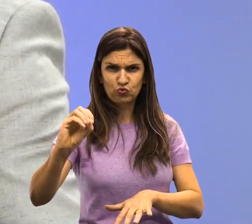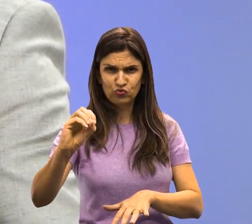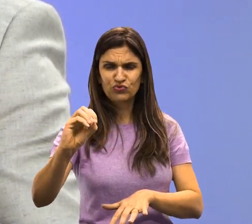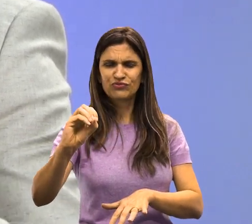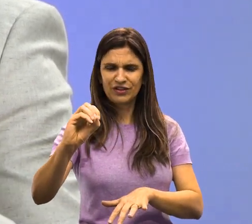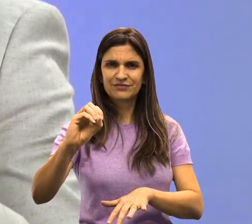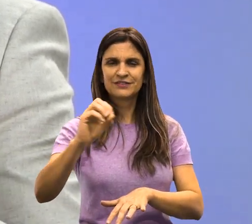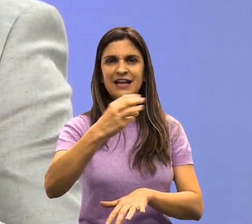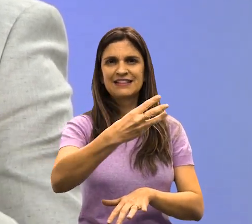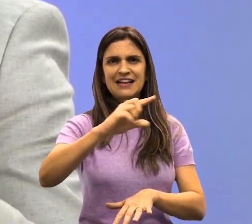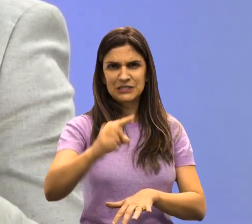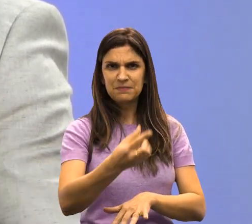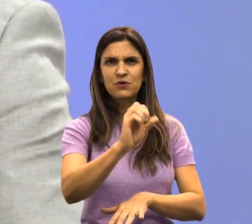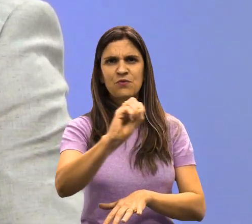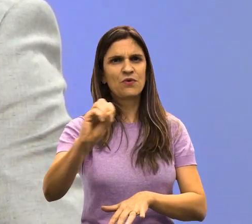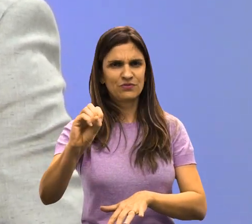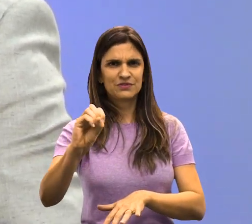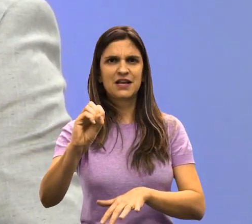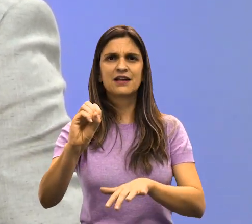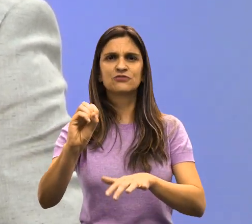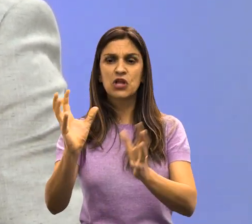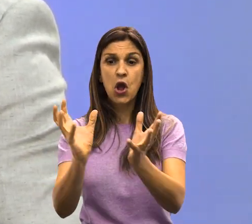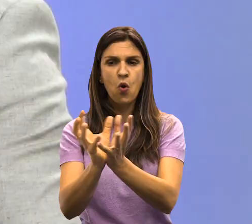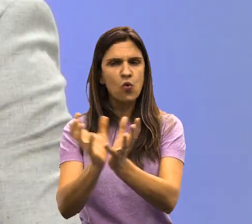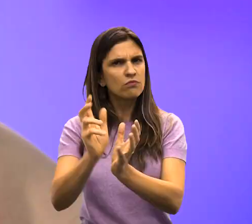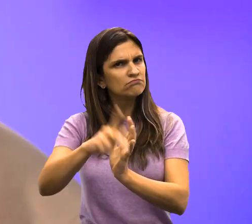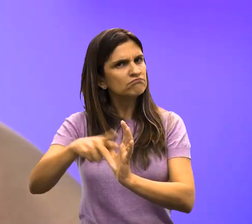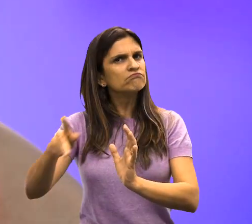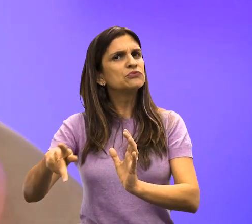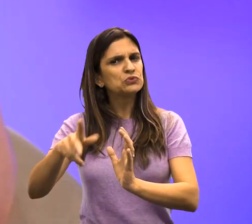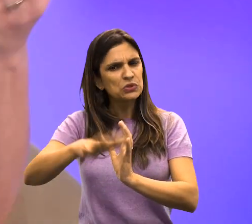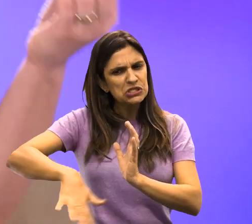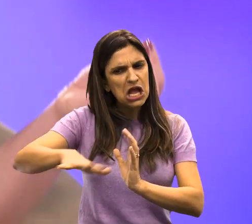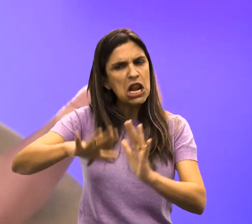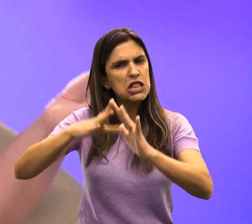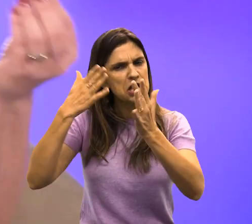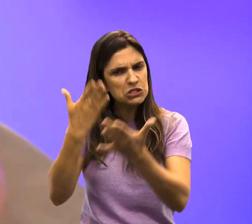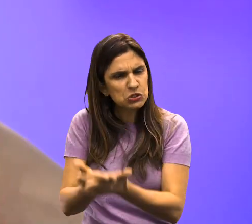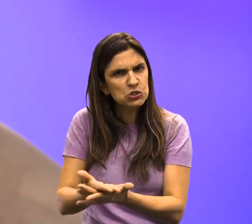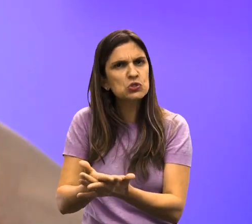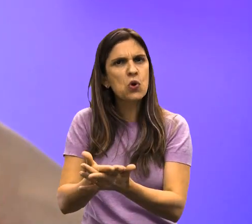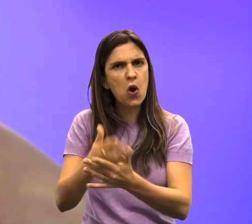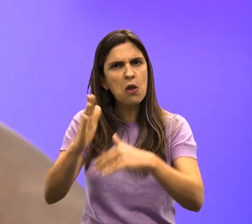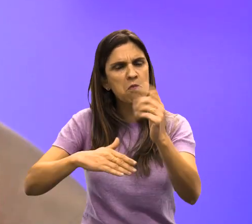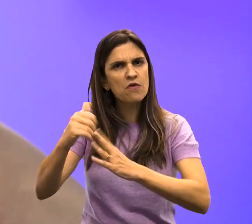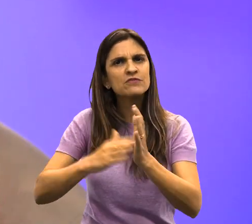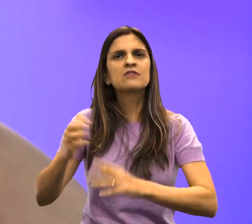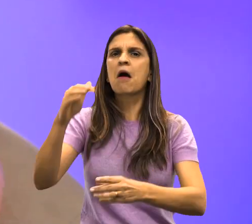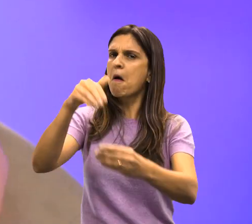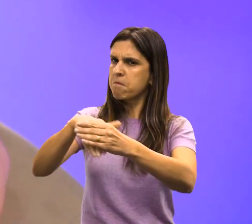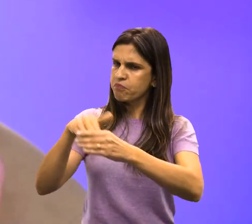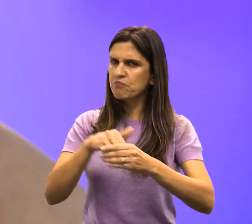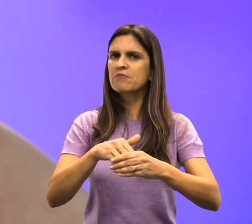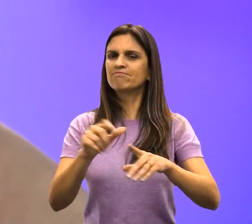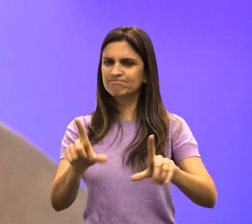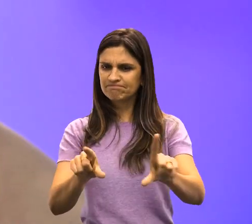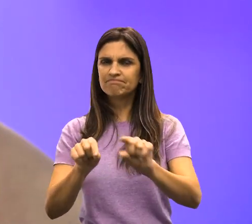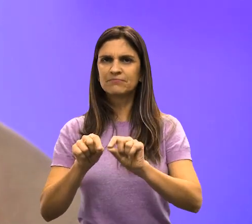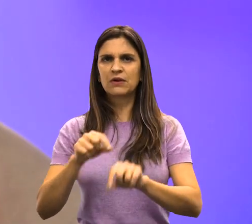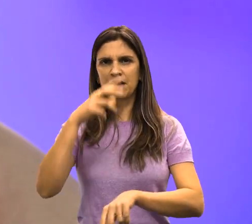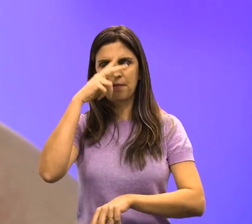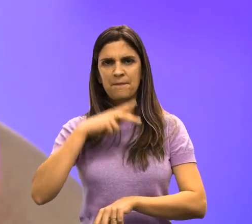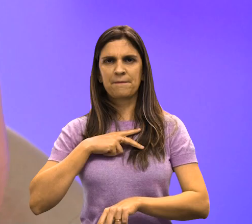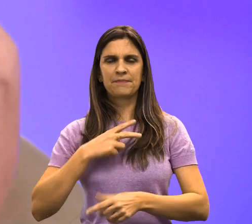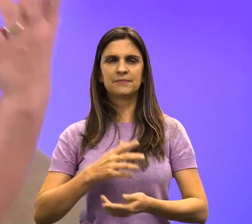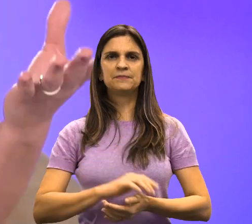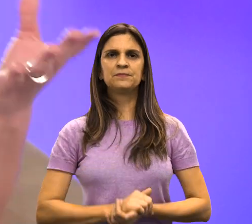votos vieram justamente da categoria, da base. É por conhecer de fato a realidade da escola que você, inclusive,